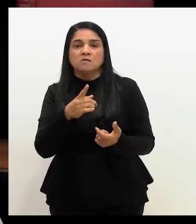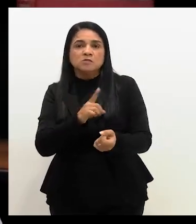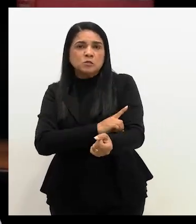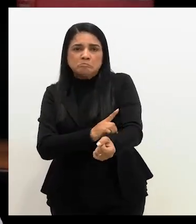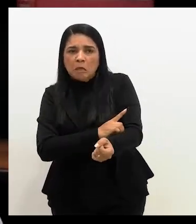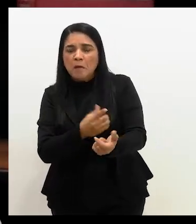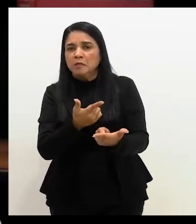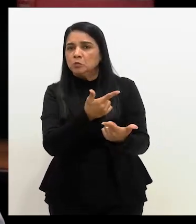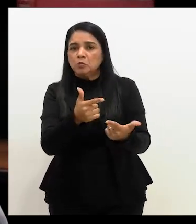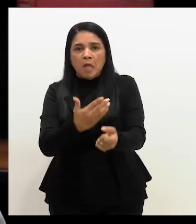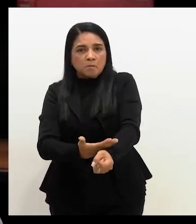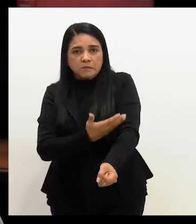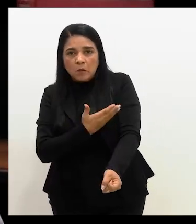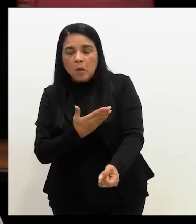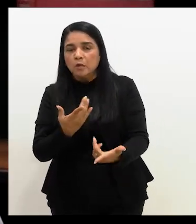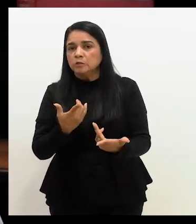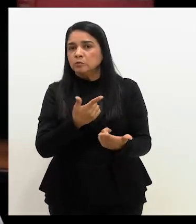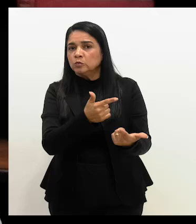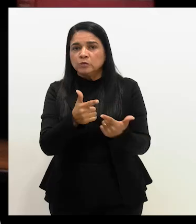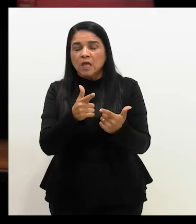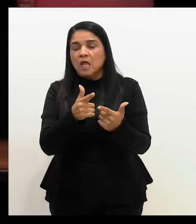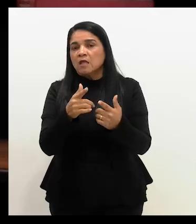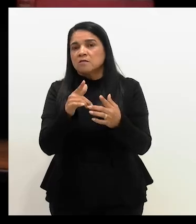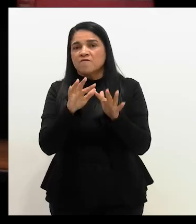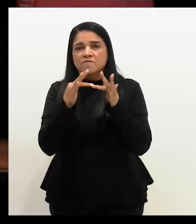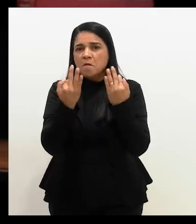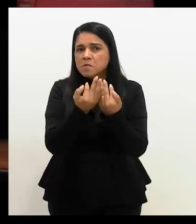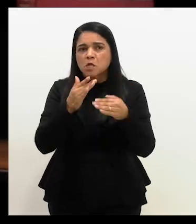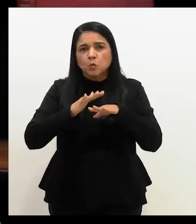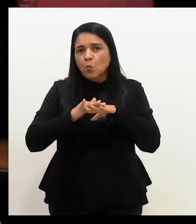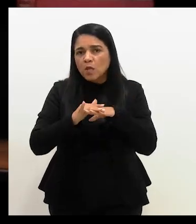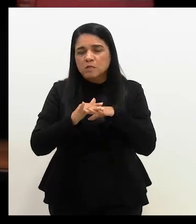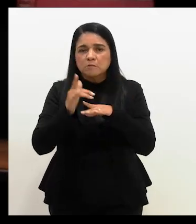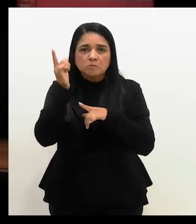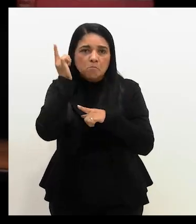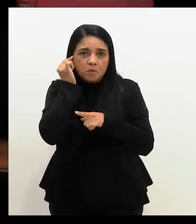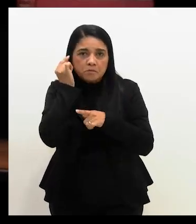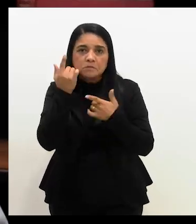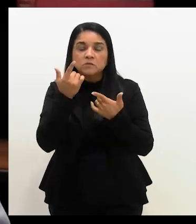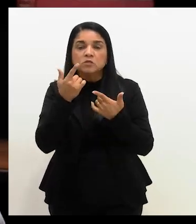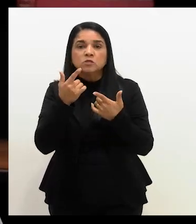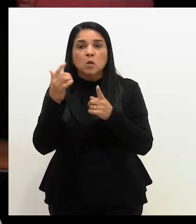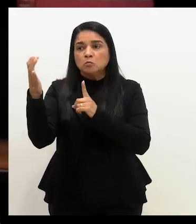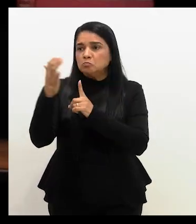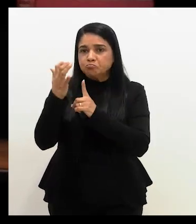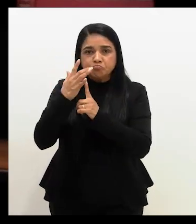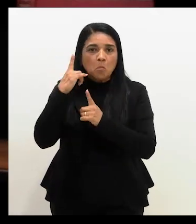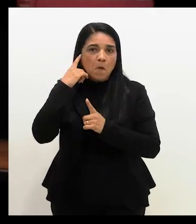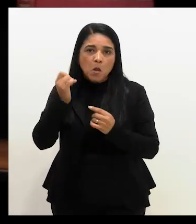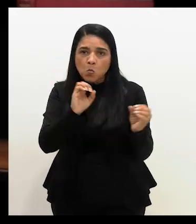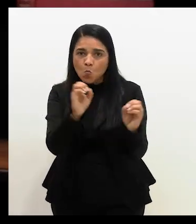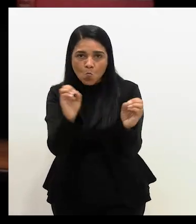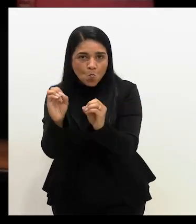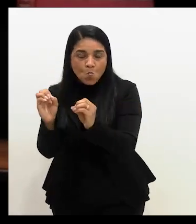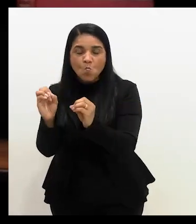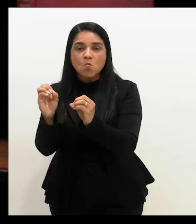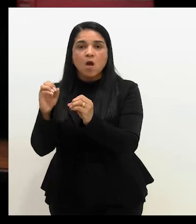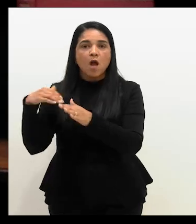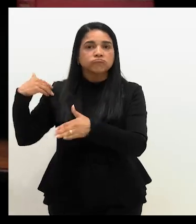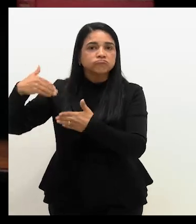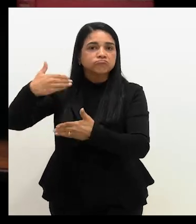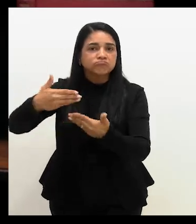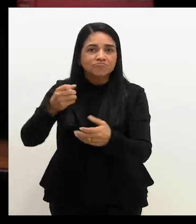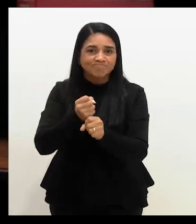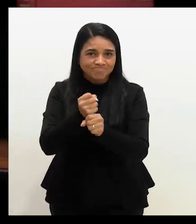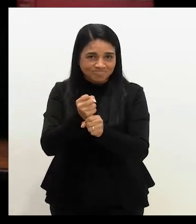tem comorbidades, não tem nenhuma história familiar positiva de perda auditiva, não tiveram exposição a ruído ao longo